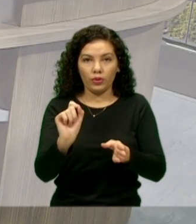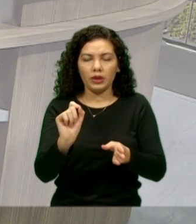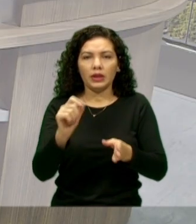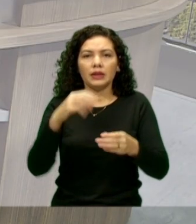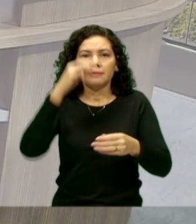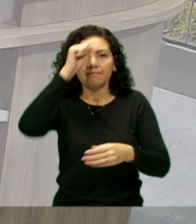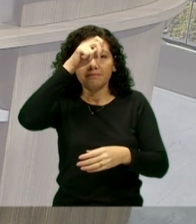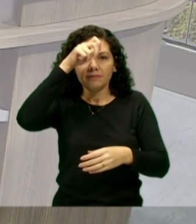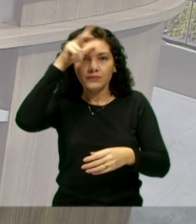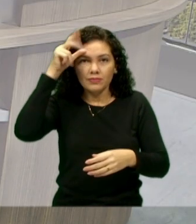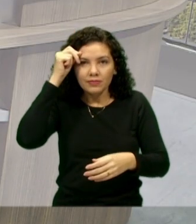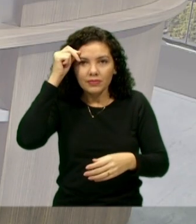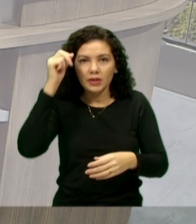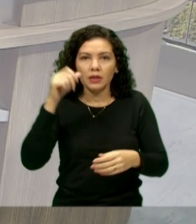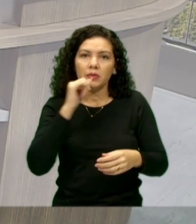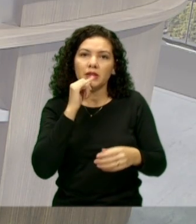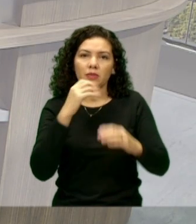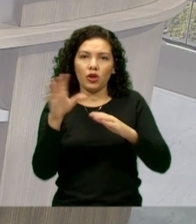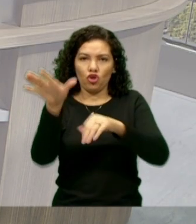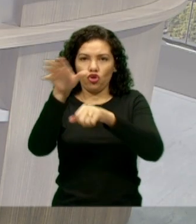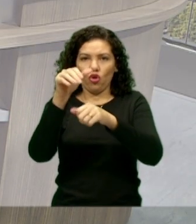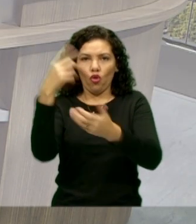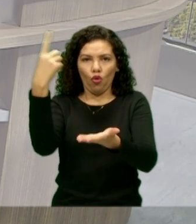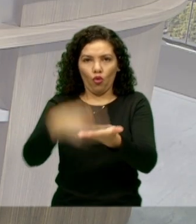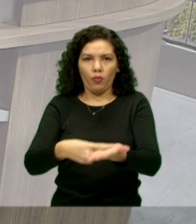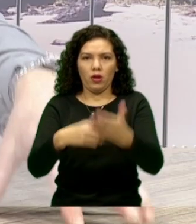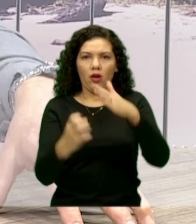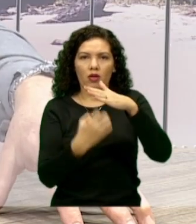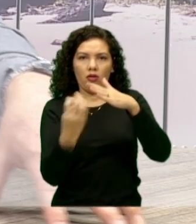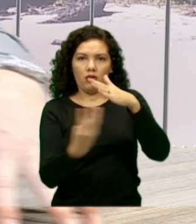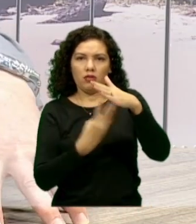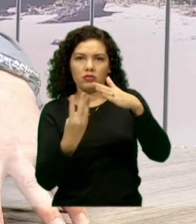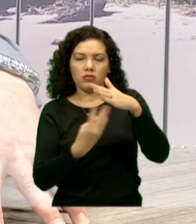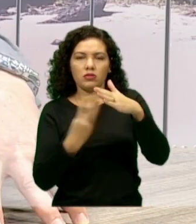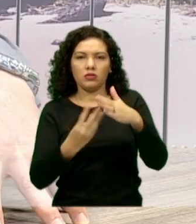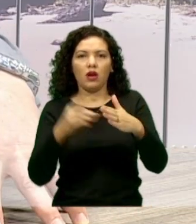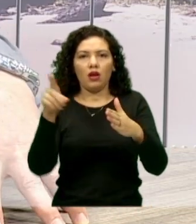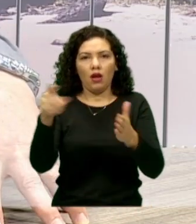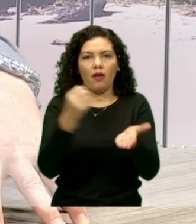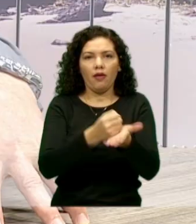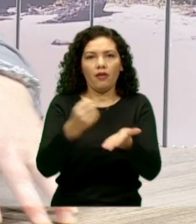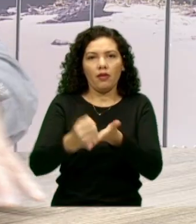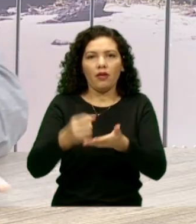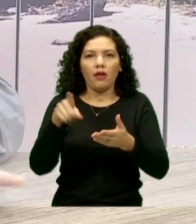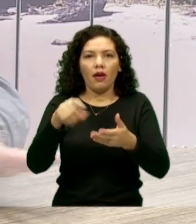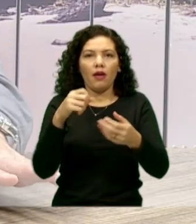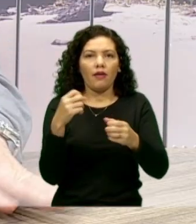que o município, ao invés de terceirizar, contratar uma empresa terceira para ela fornecer mão